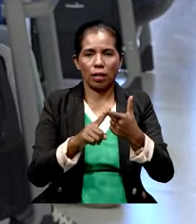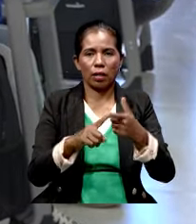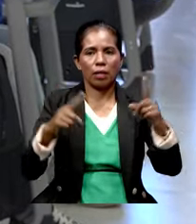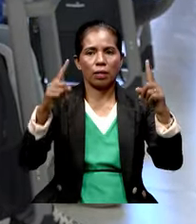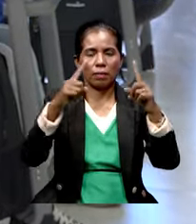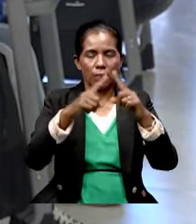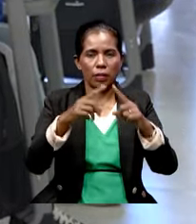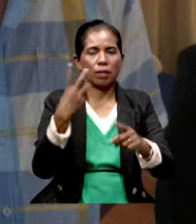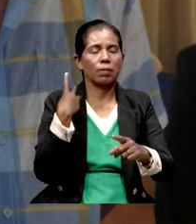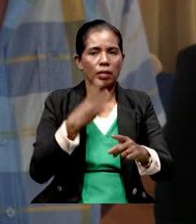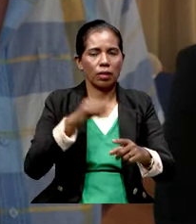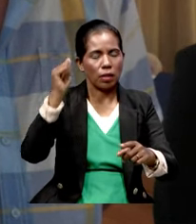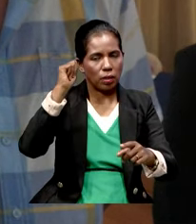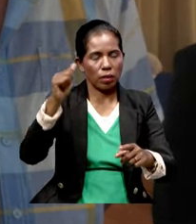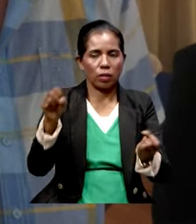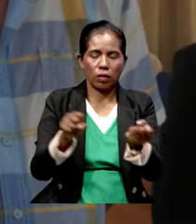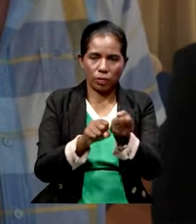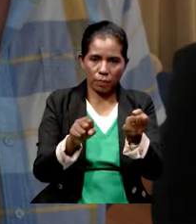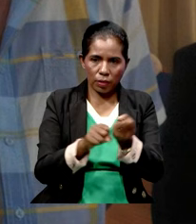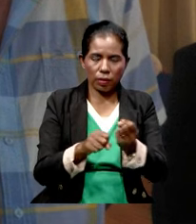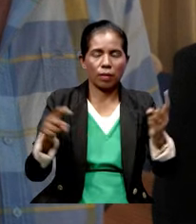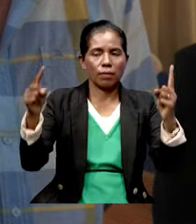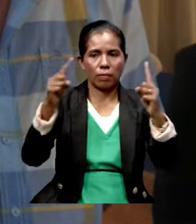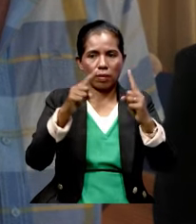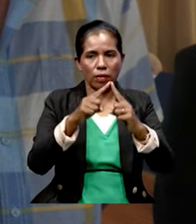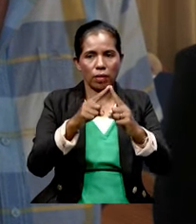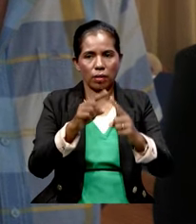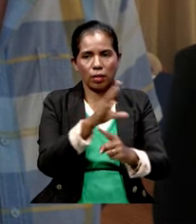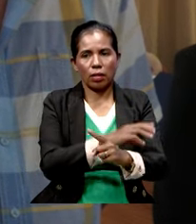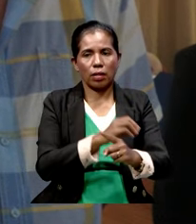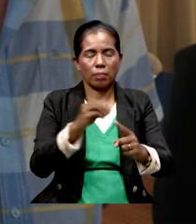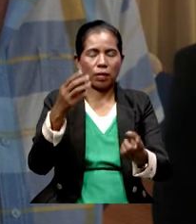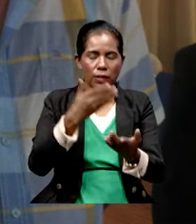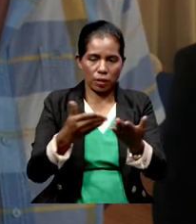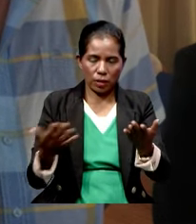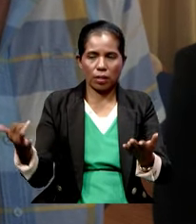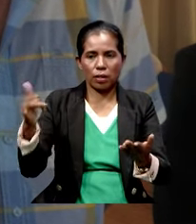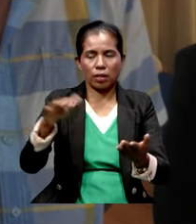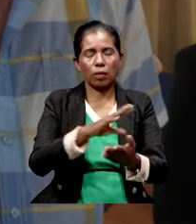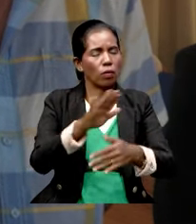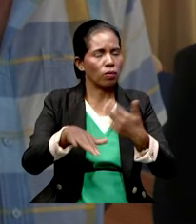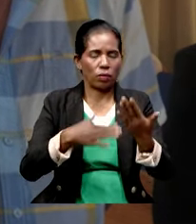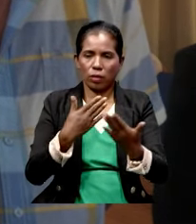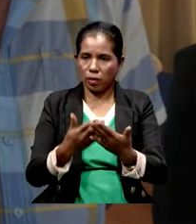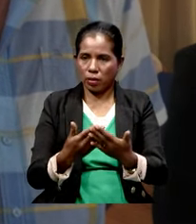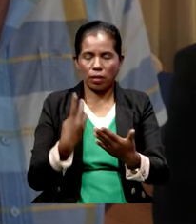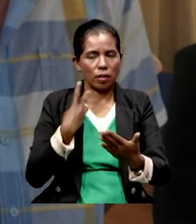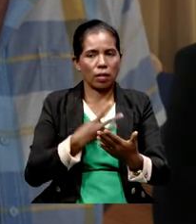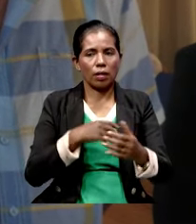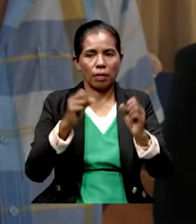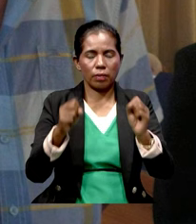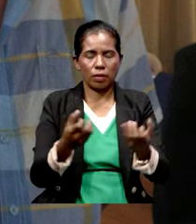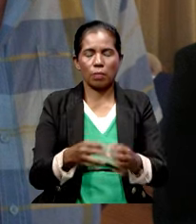esta campanha e tivesse contribuído com diversos tipos de material, mas sobretudo com uma coisa muito